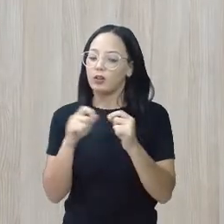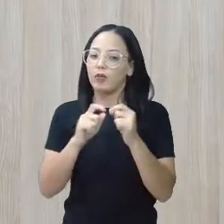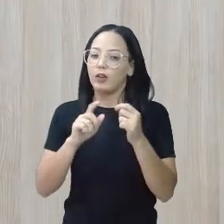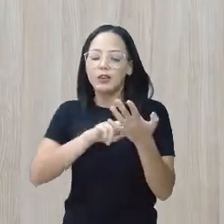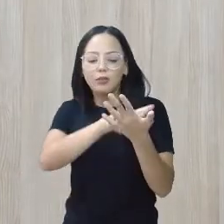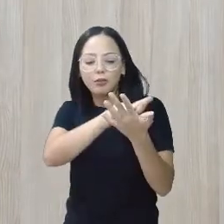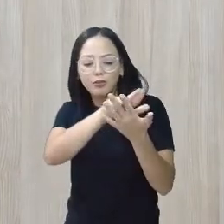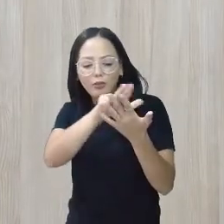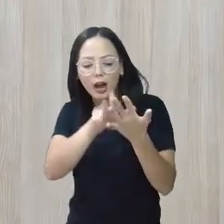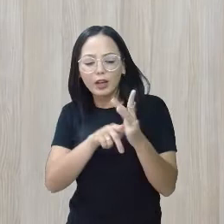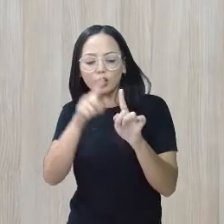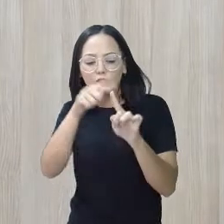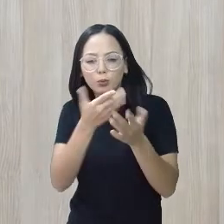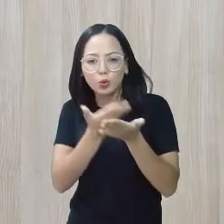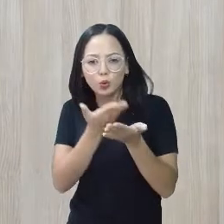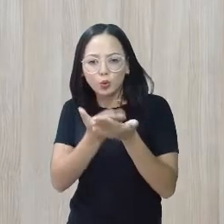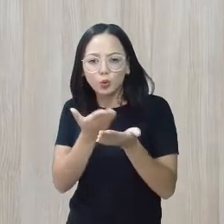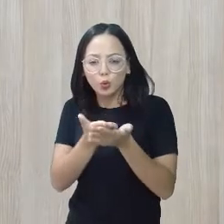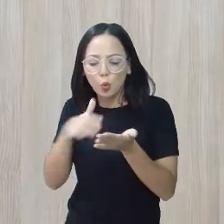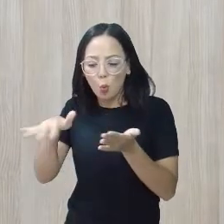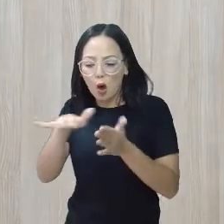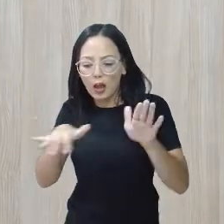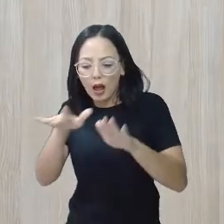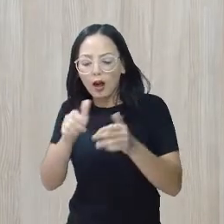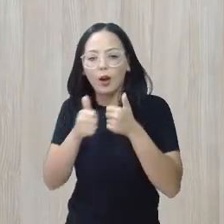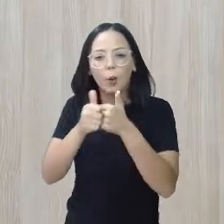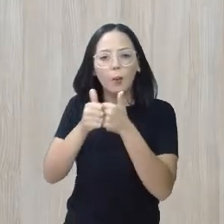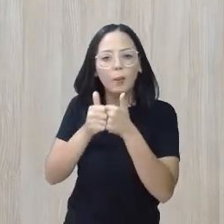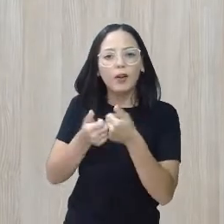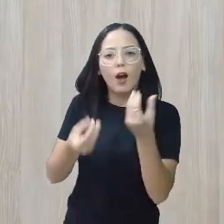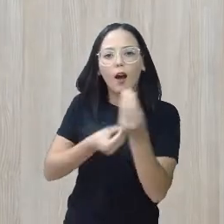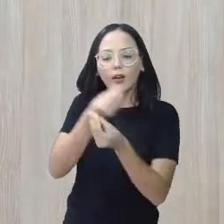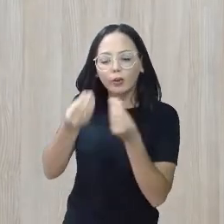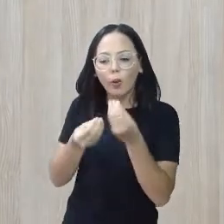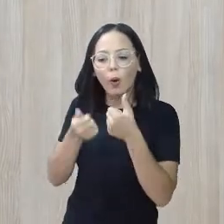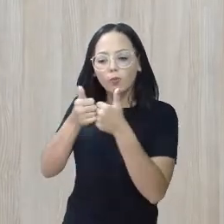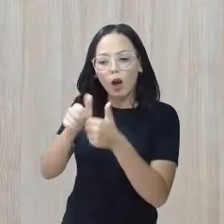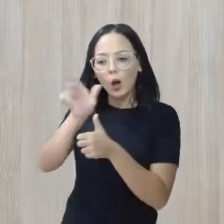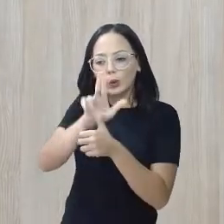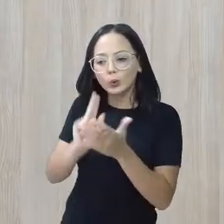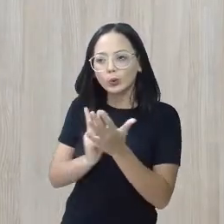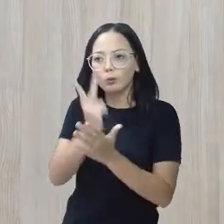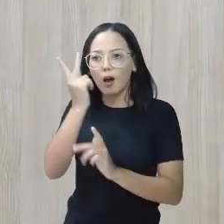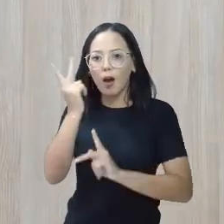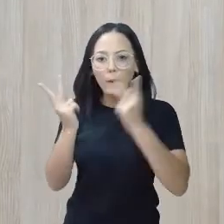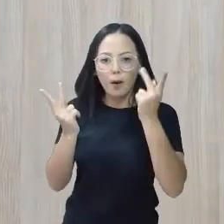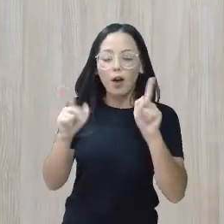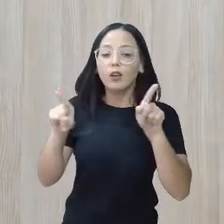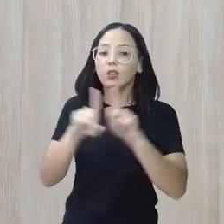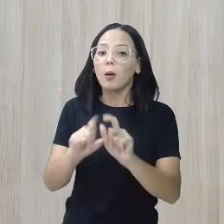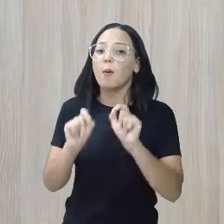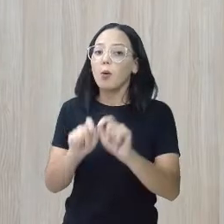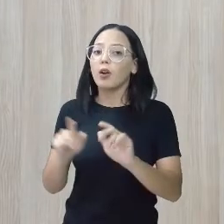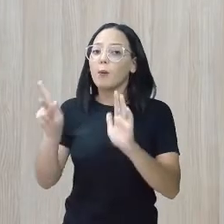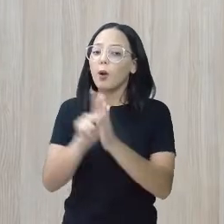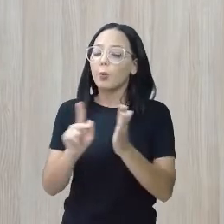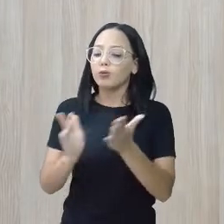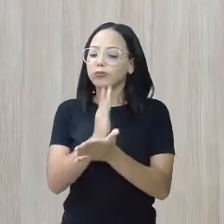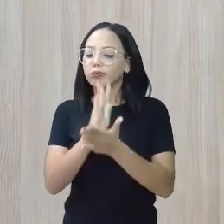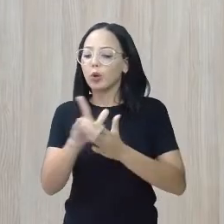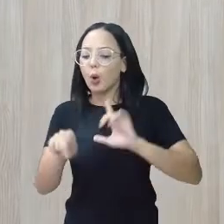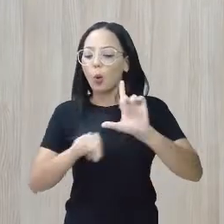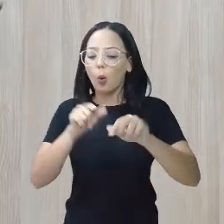vários tipos de estudo em várias áreas, acompanhar a frequência de que esses eventos acontecem, até para se tomar algumas